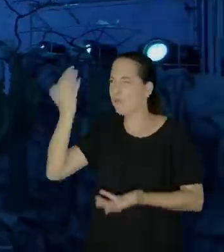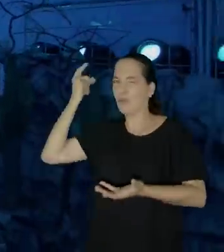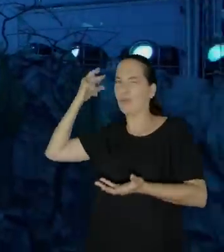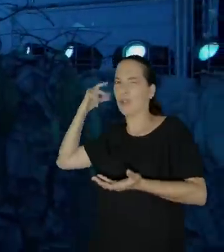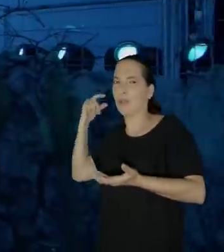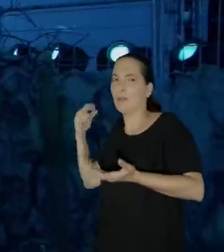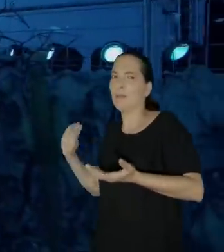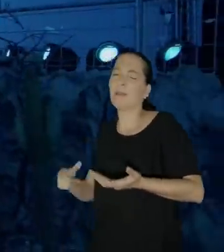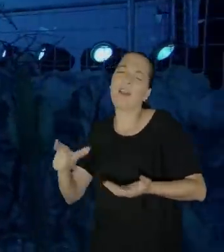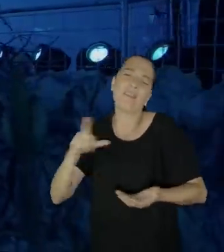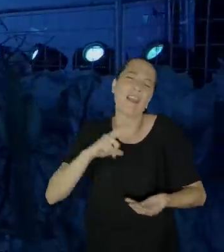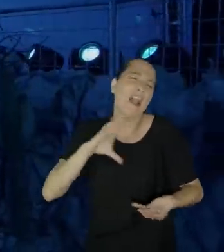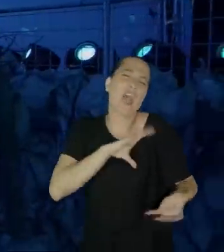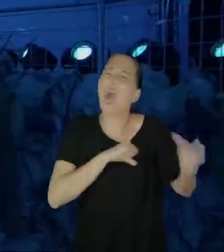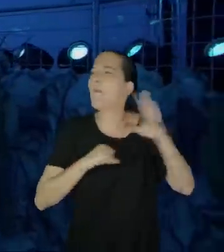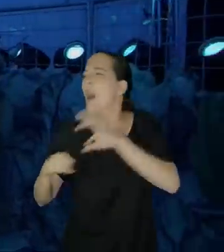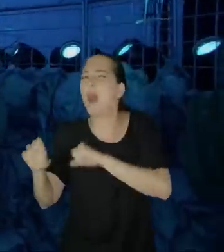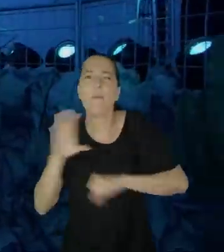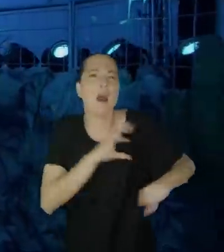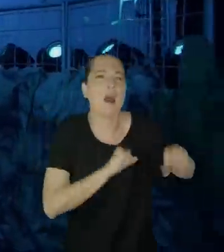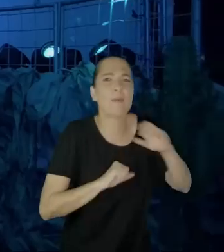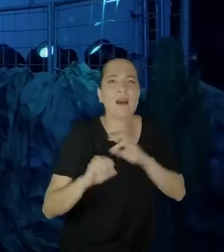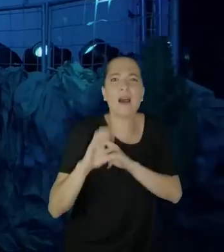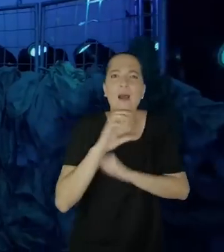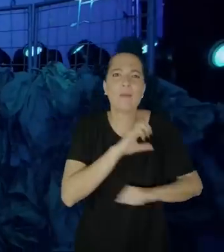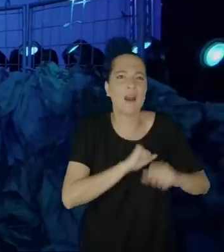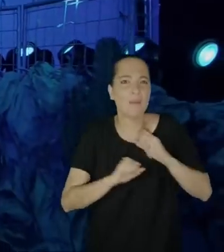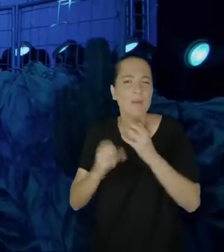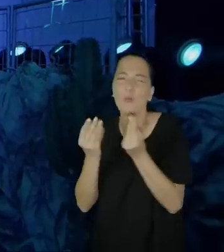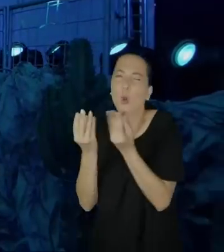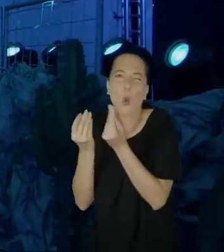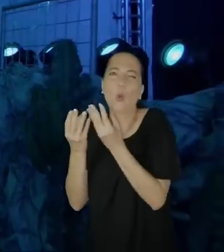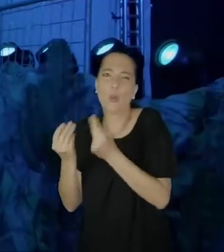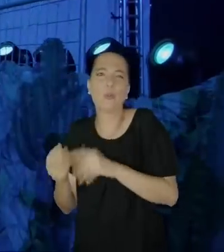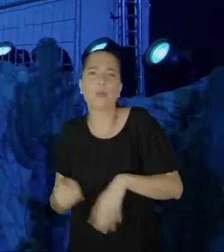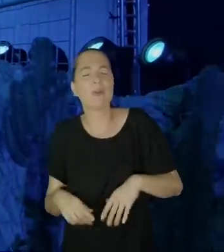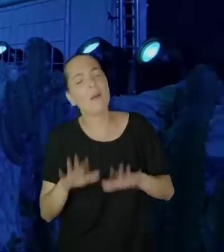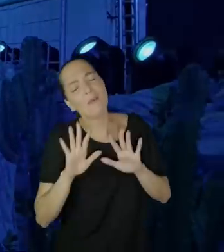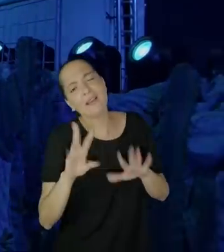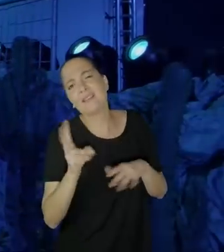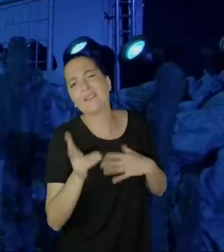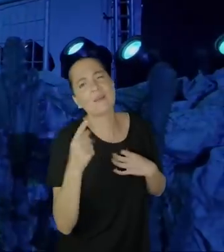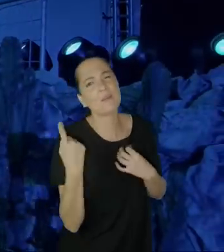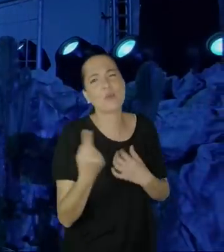tantos amores em teu peito e tu tão só,